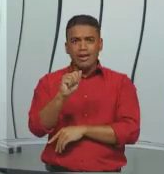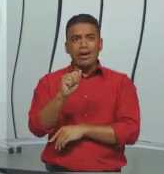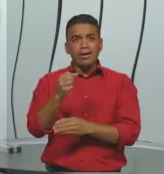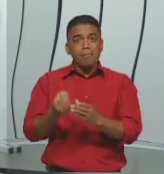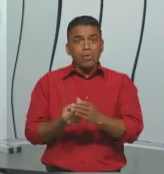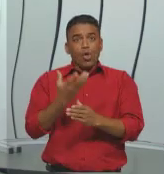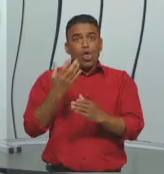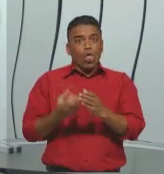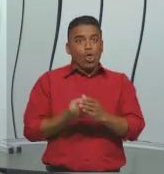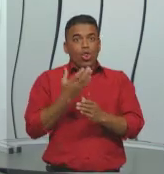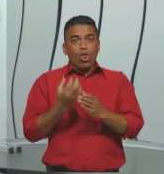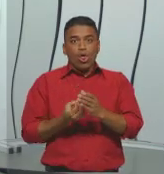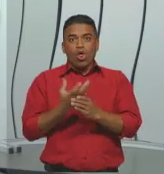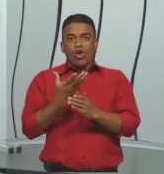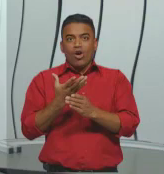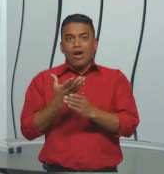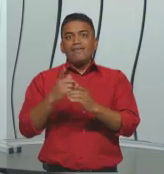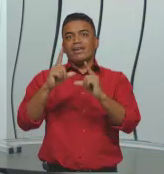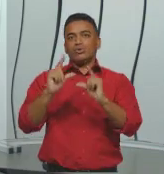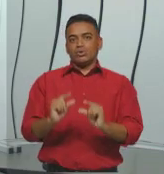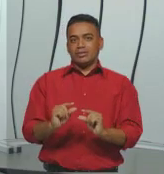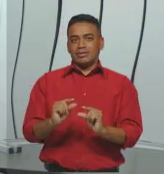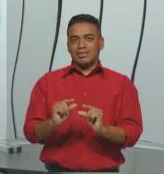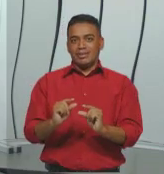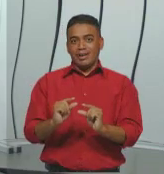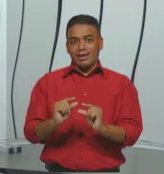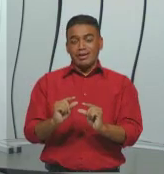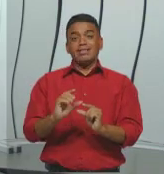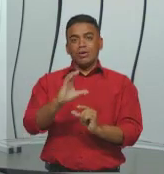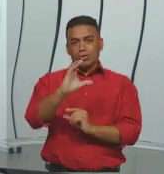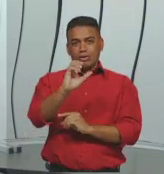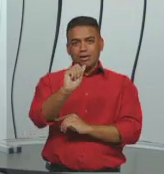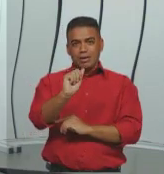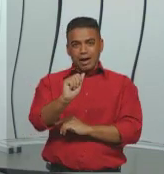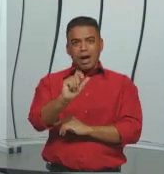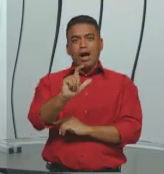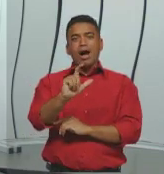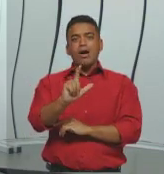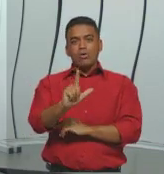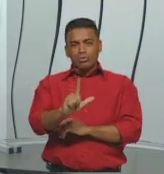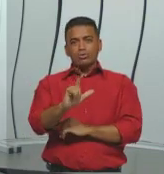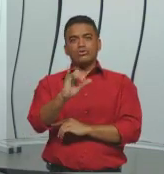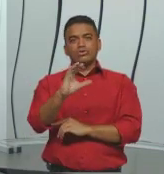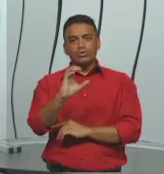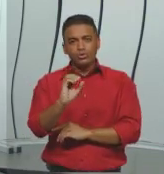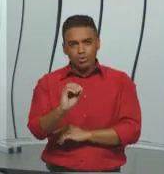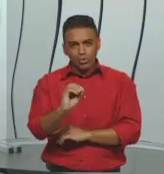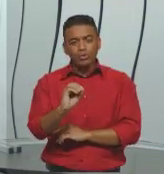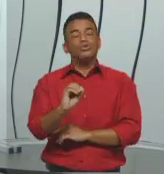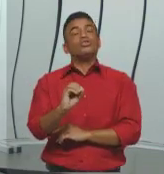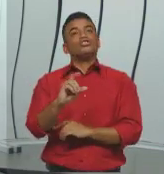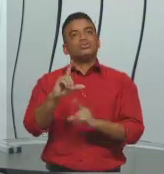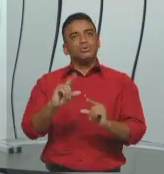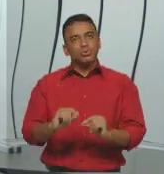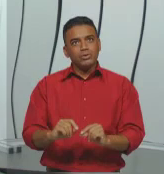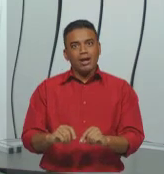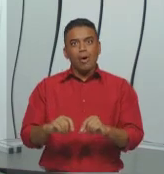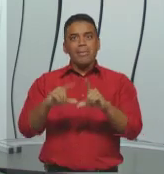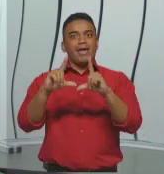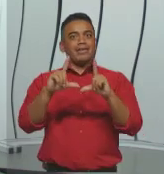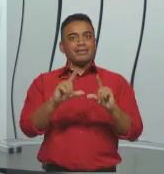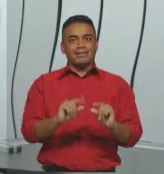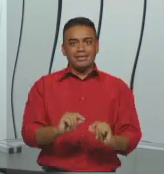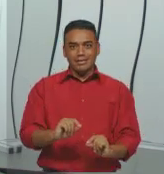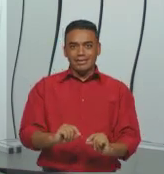vai ter uma redução de novo. Quando reduzir os níveis de cálcio, olha que loucura, aí entra de novo o paratormônio e aumenta de novo. E fica